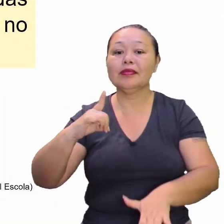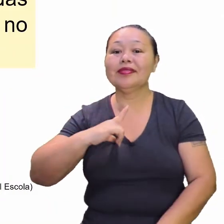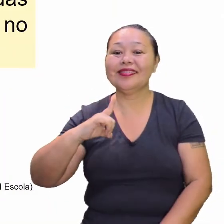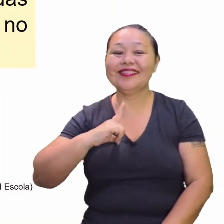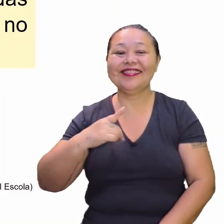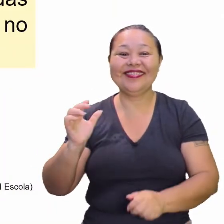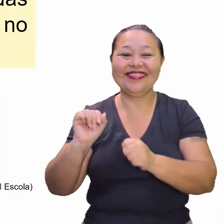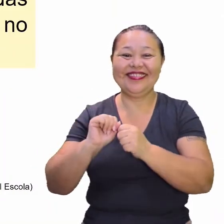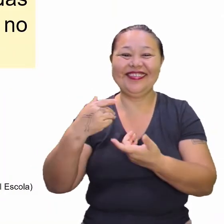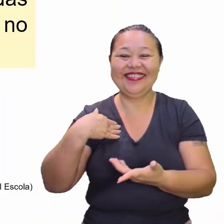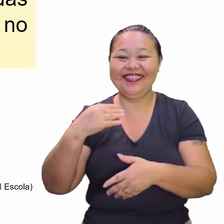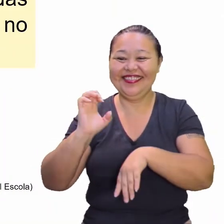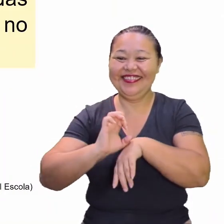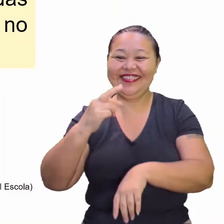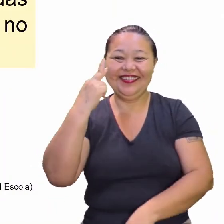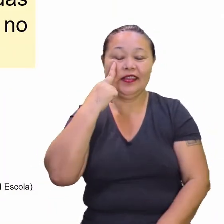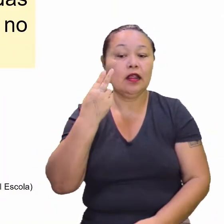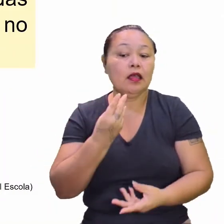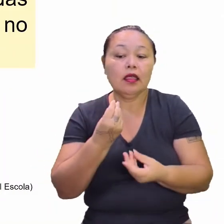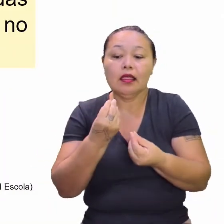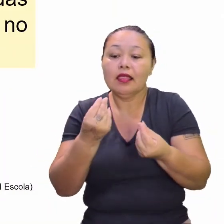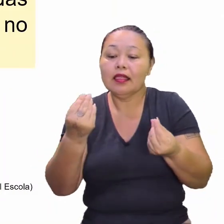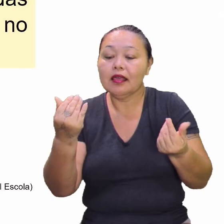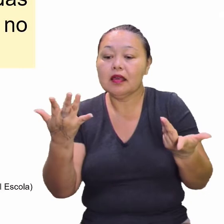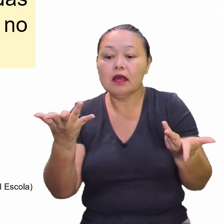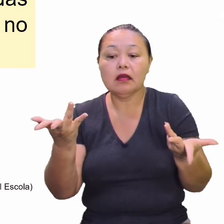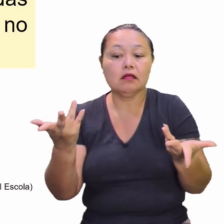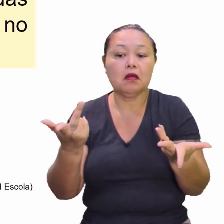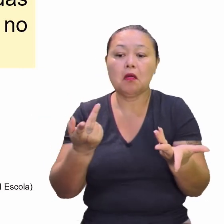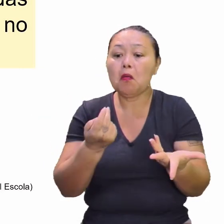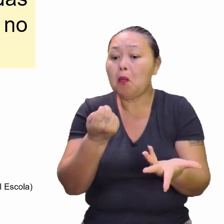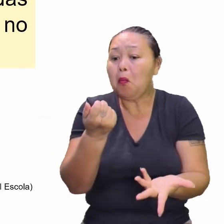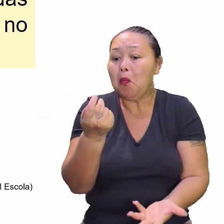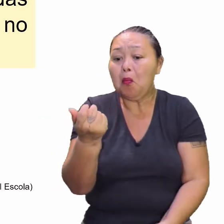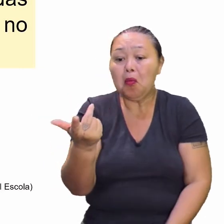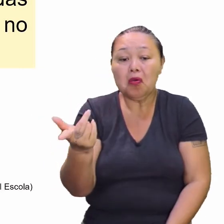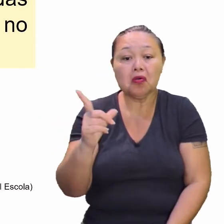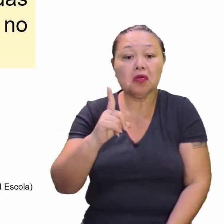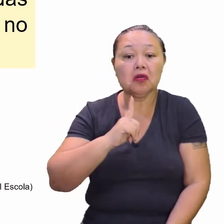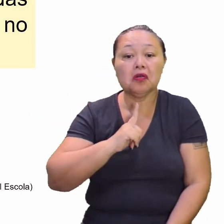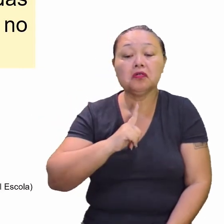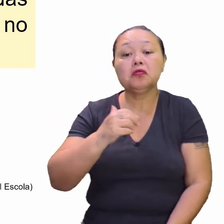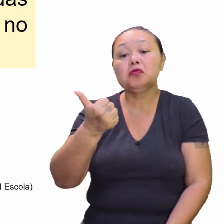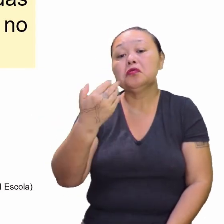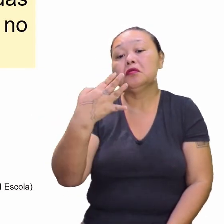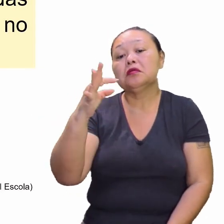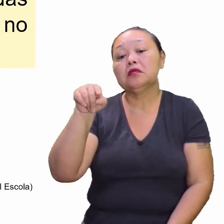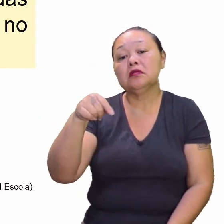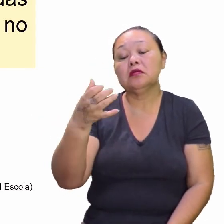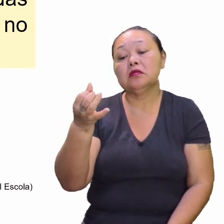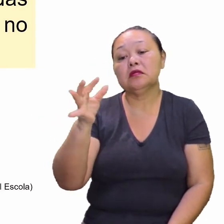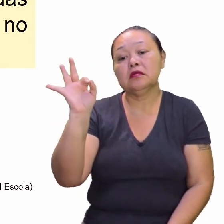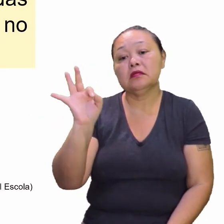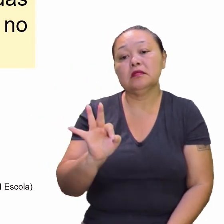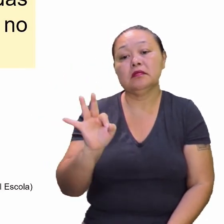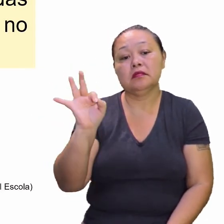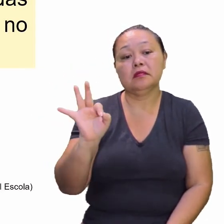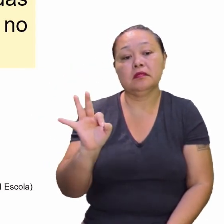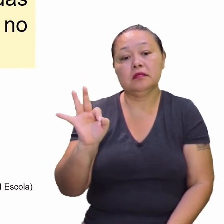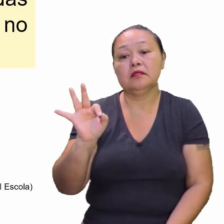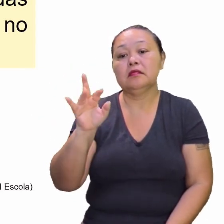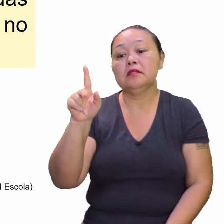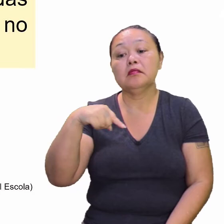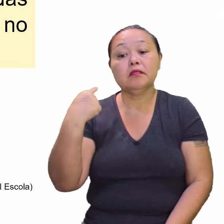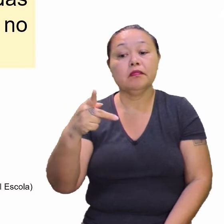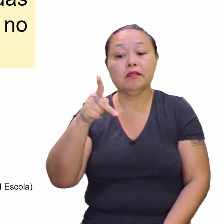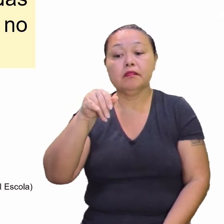no estado de Rondônia ela é incipiente, ela é um pouco tímida e ela é só responsável por